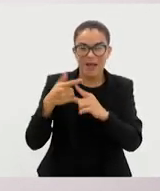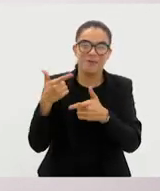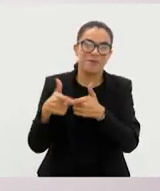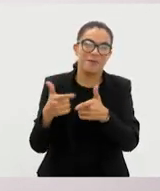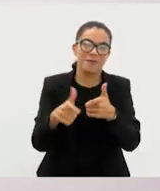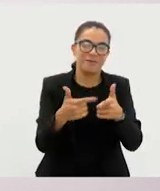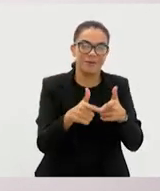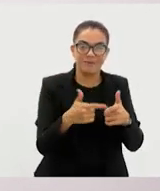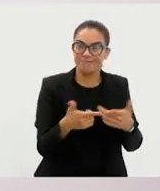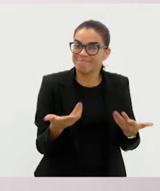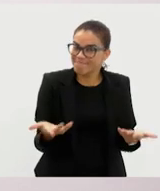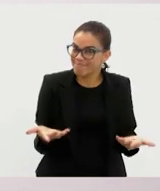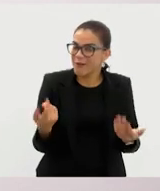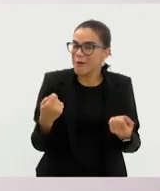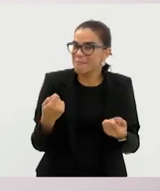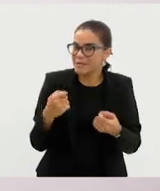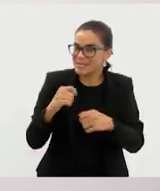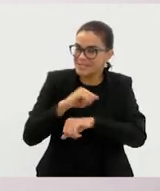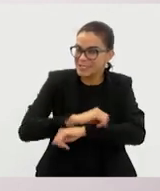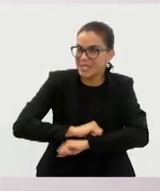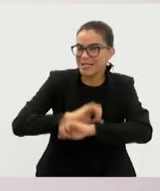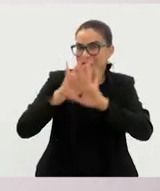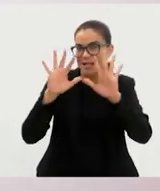Entendeu? Então, essas coisas têm que ficar claras.